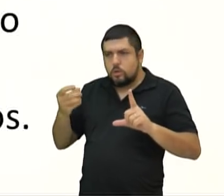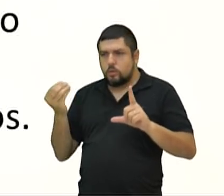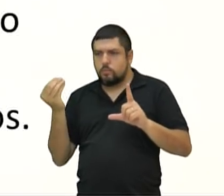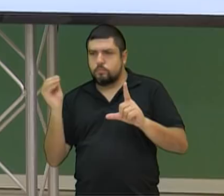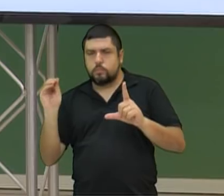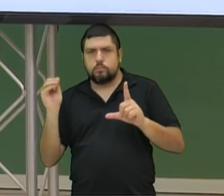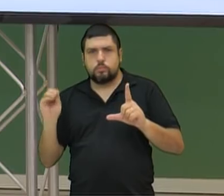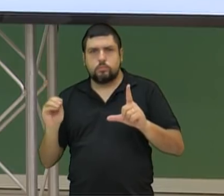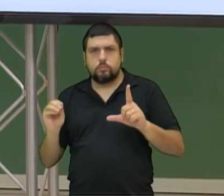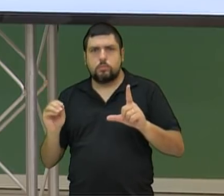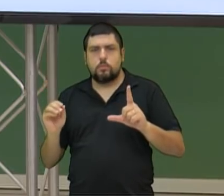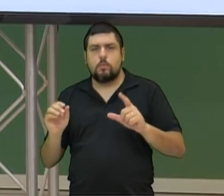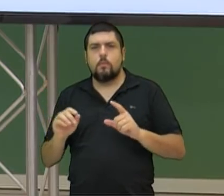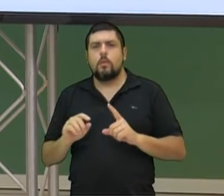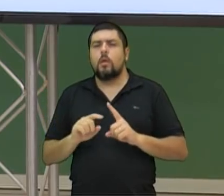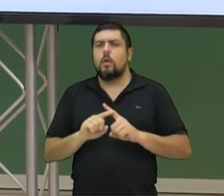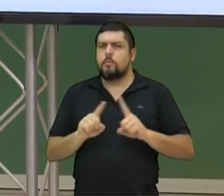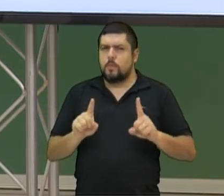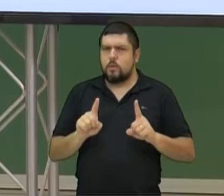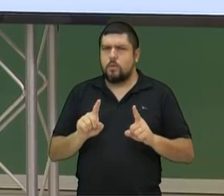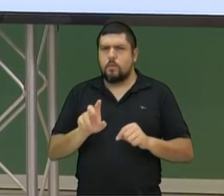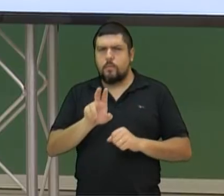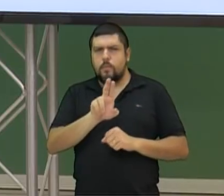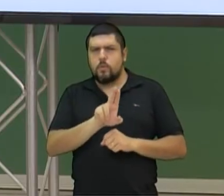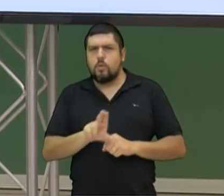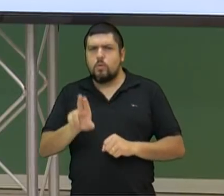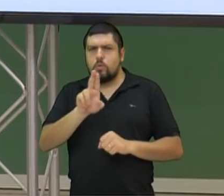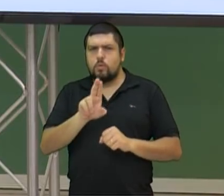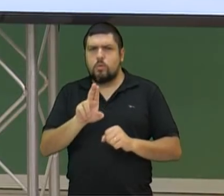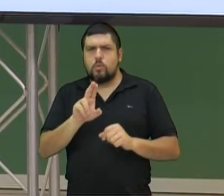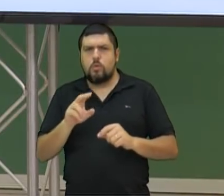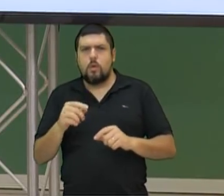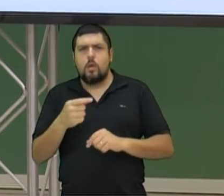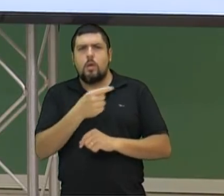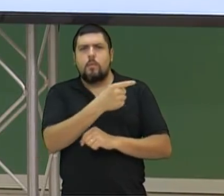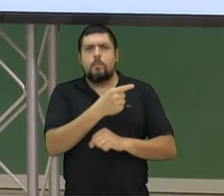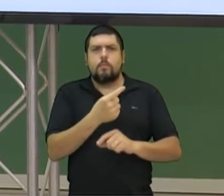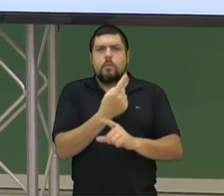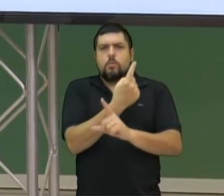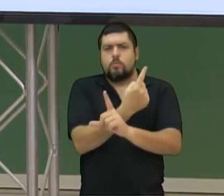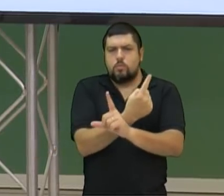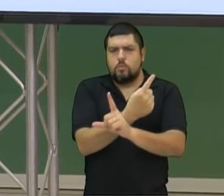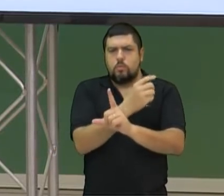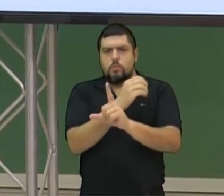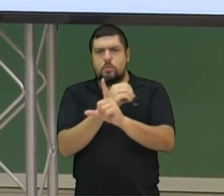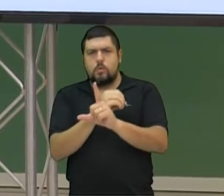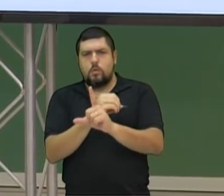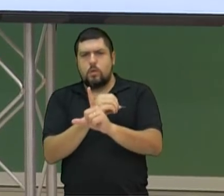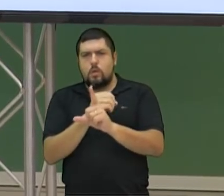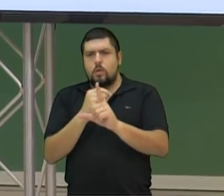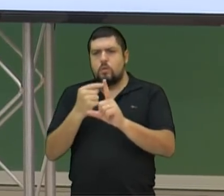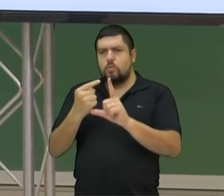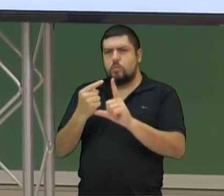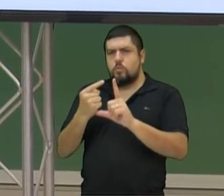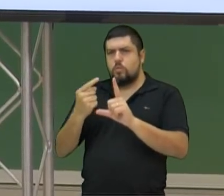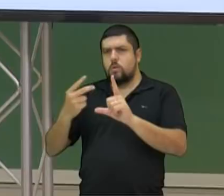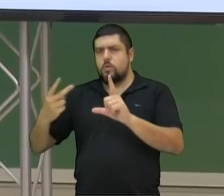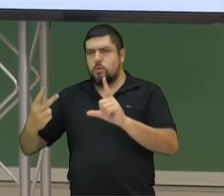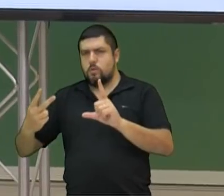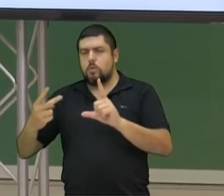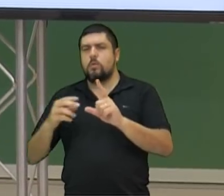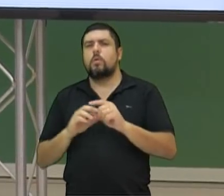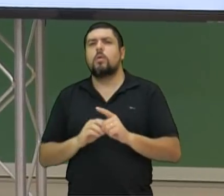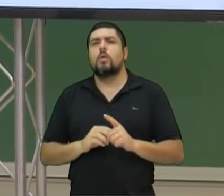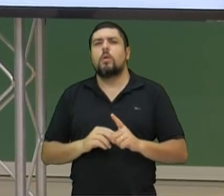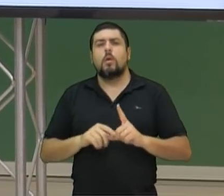eu atribuí. Ah, professora, mas você só usou menos 1, 0, 1 e 2 ali na tabelinha para construir. Sim, eu só usei esses, mas eu